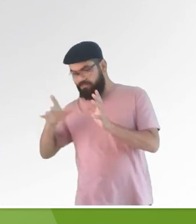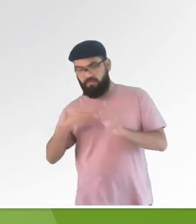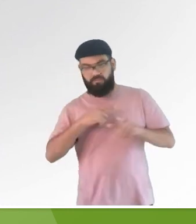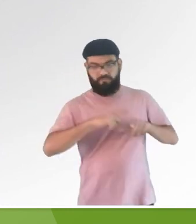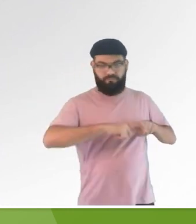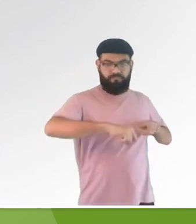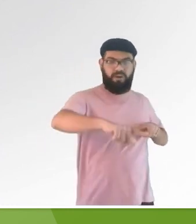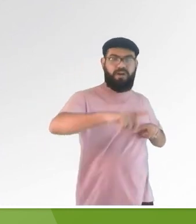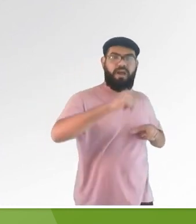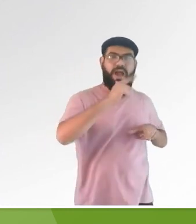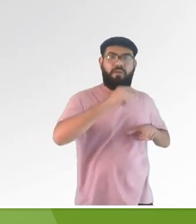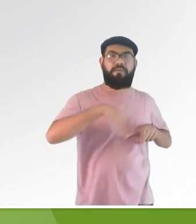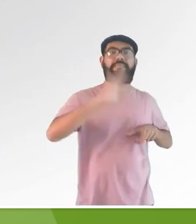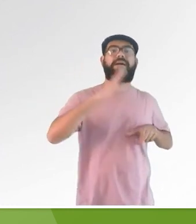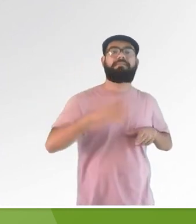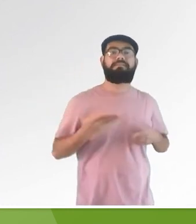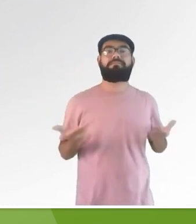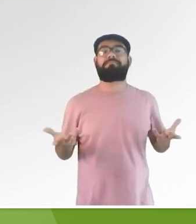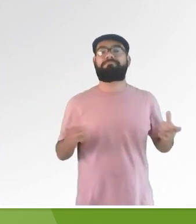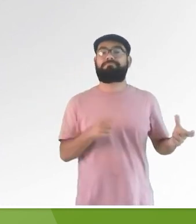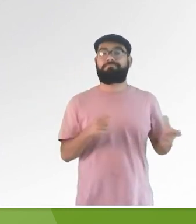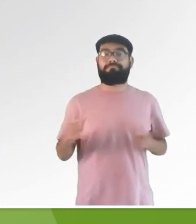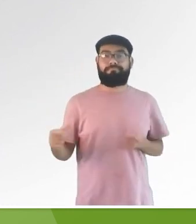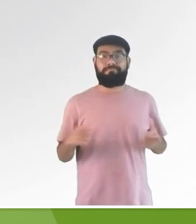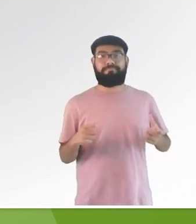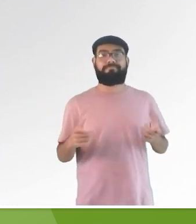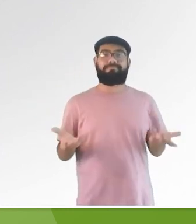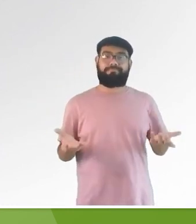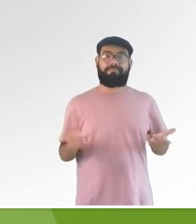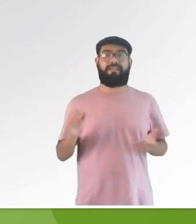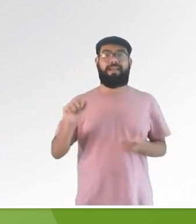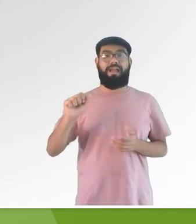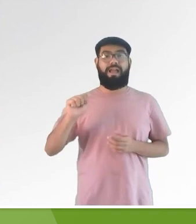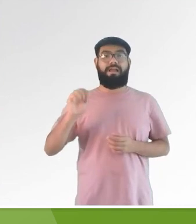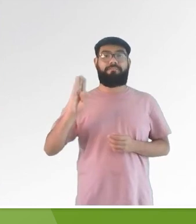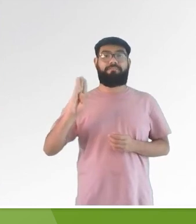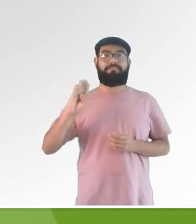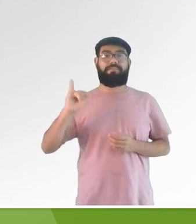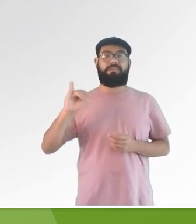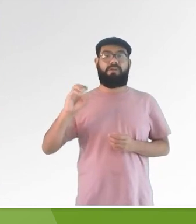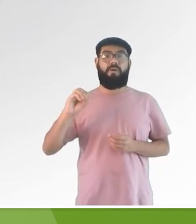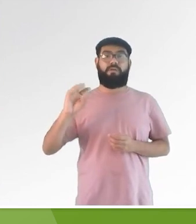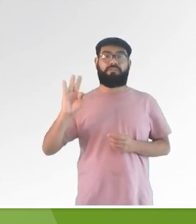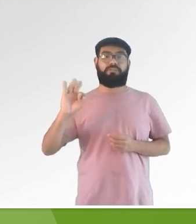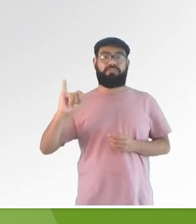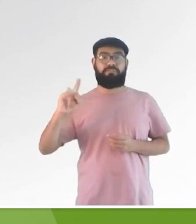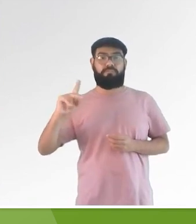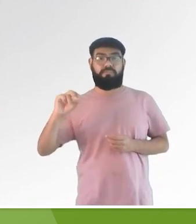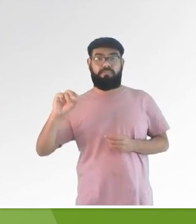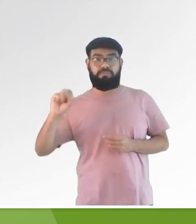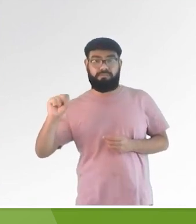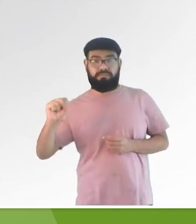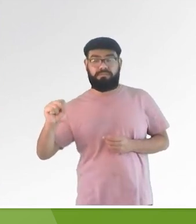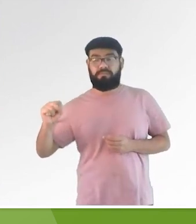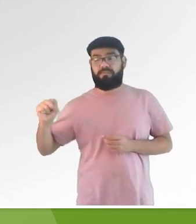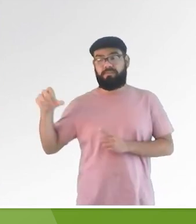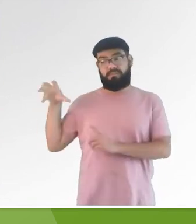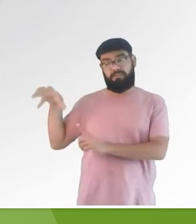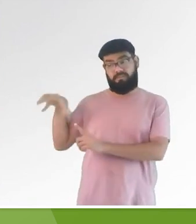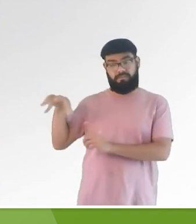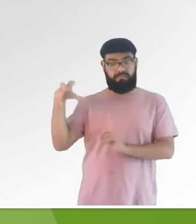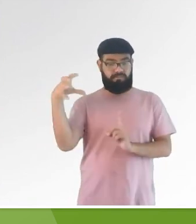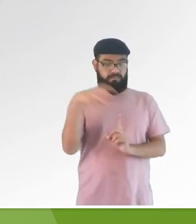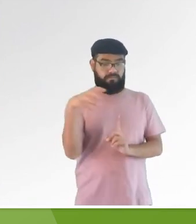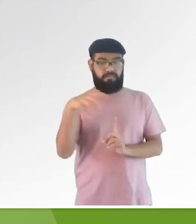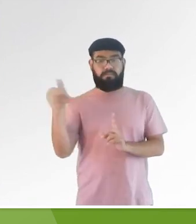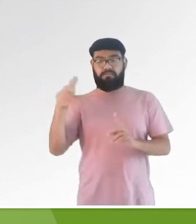são fatores abióticos que interferem ali, né, nos 2 cenários, que fazem com que os seres vivos que a